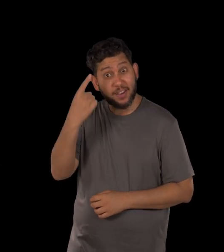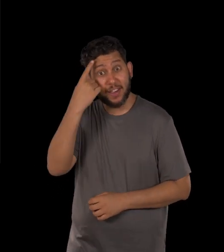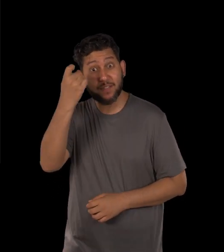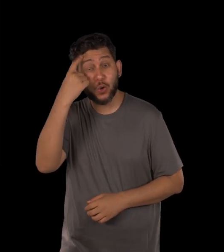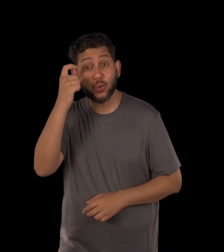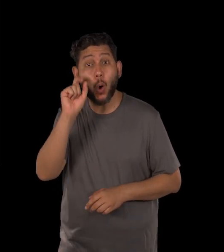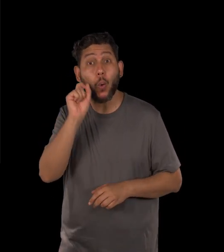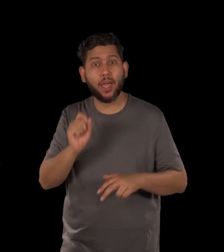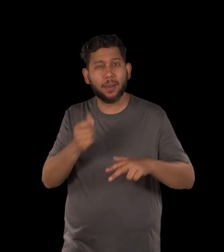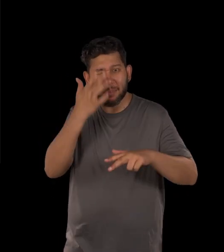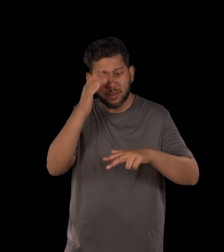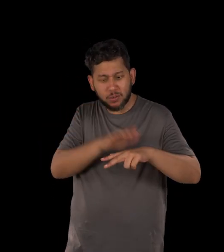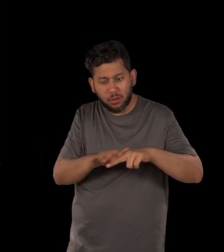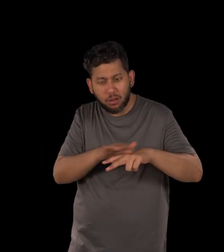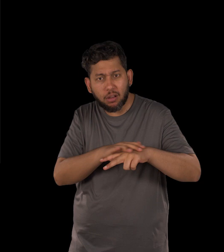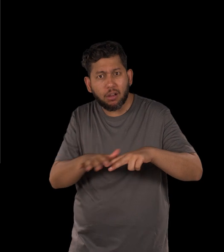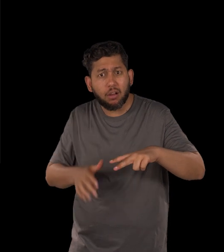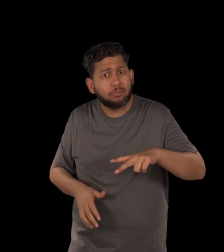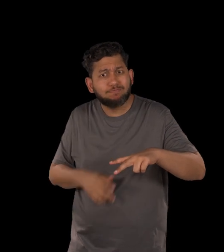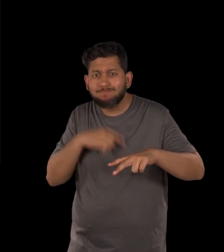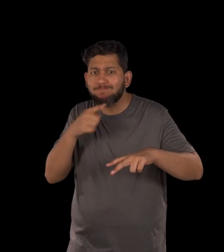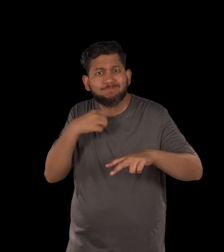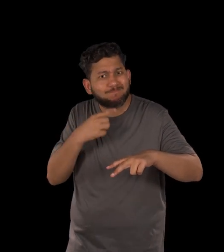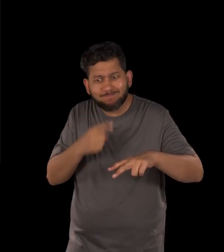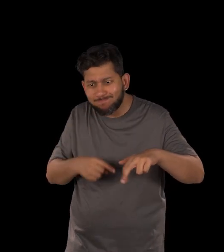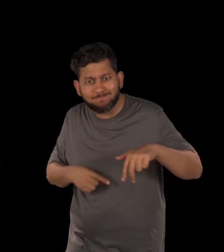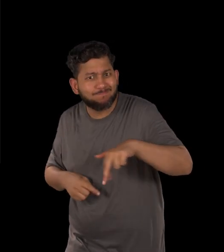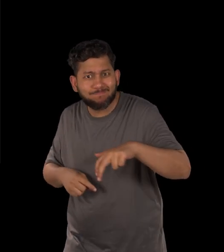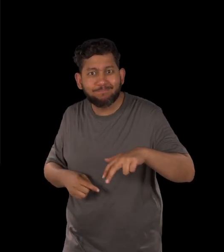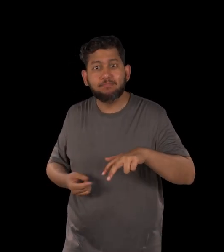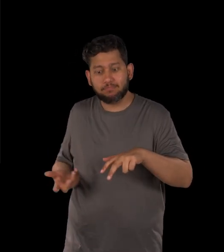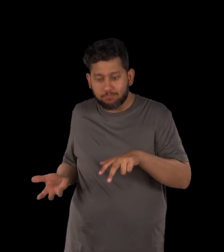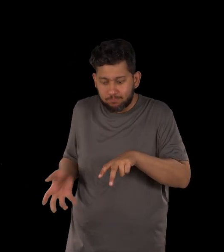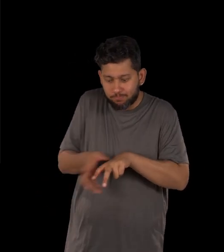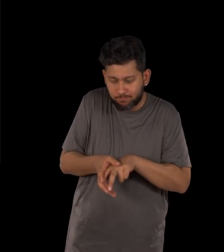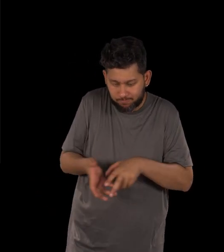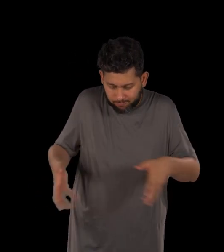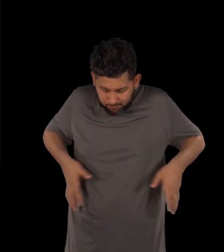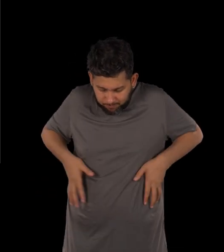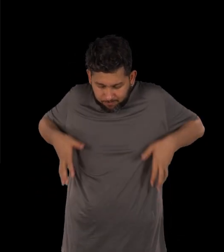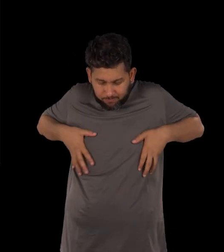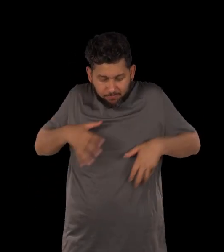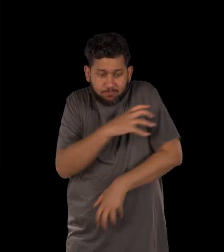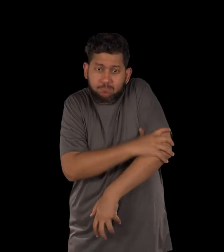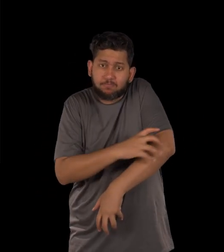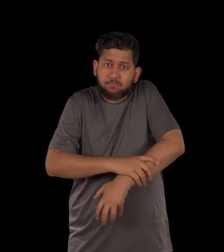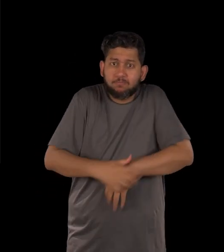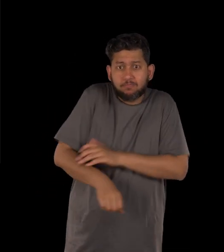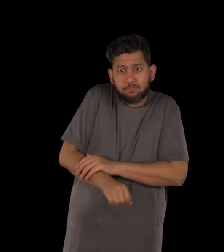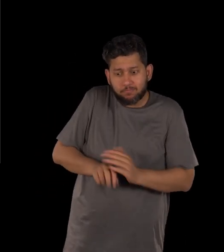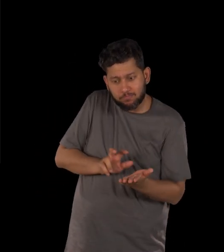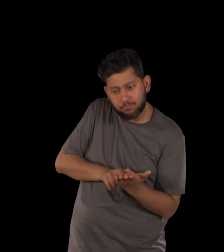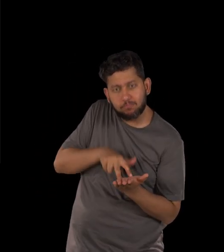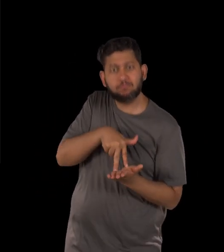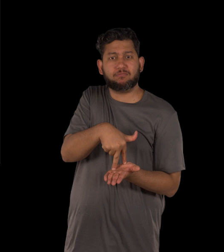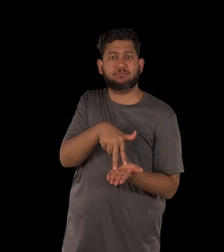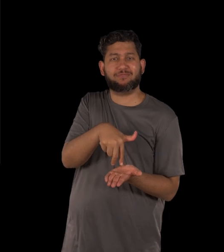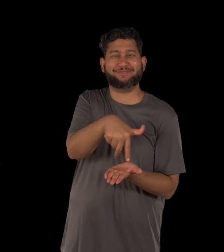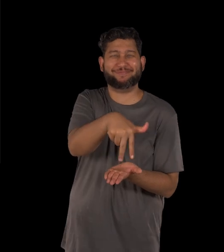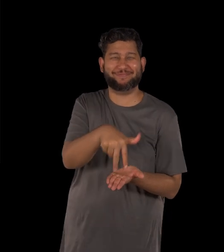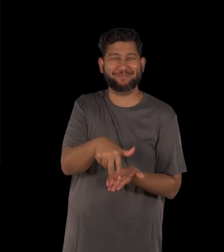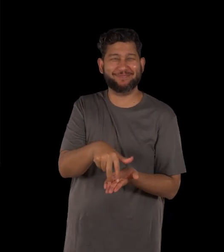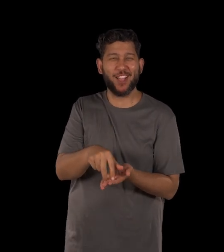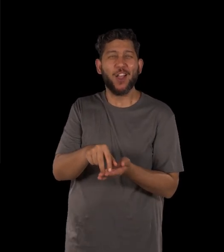ser vestida e dá mobilidade ao corpo humano. O pontapé inicial da Copa do Mundo de 2014 foi dado